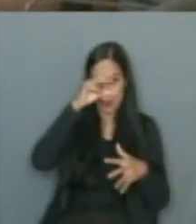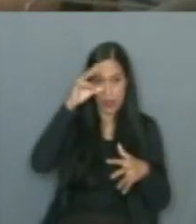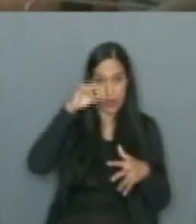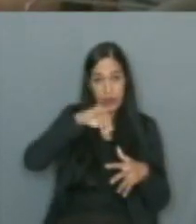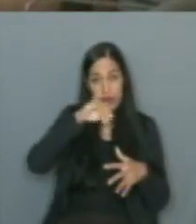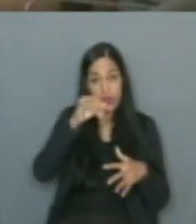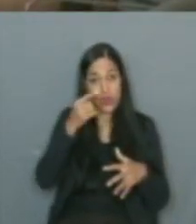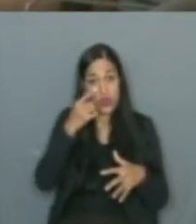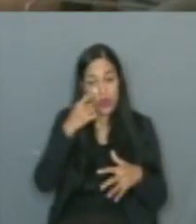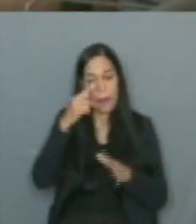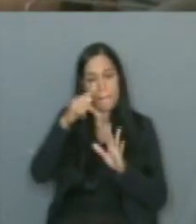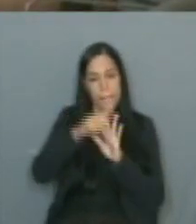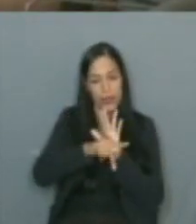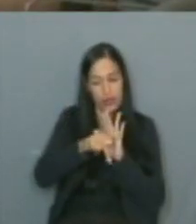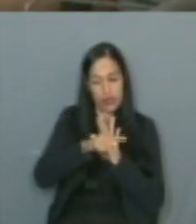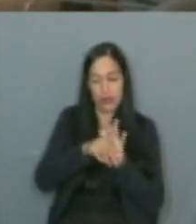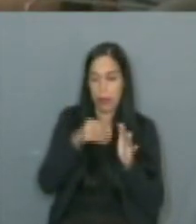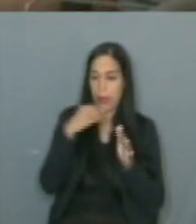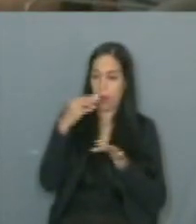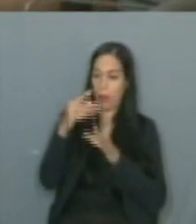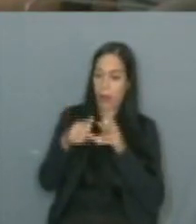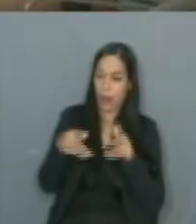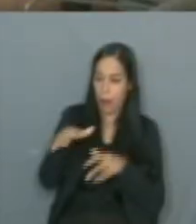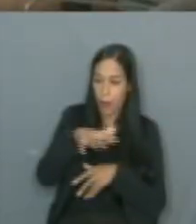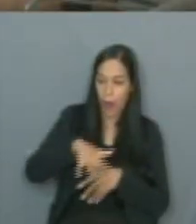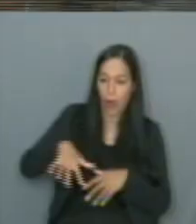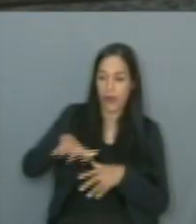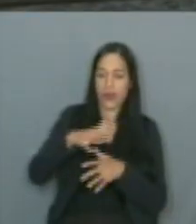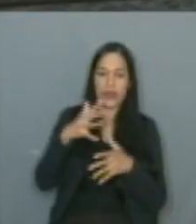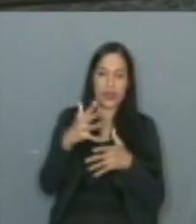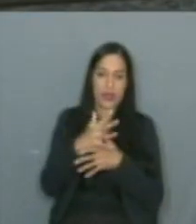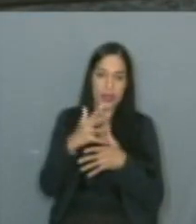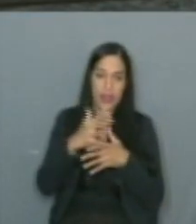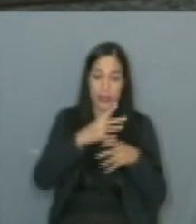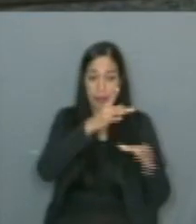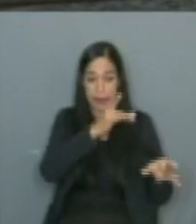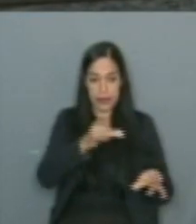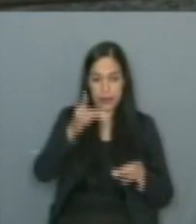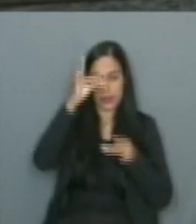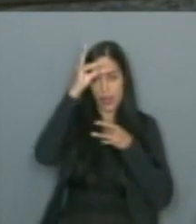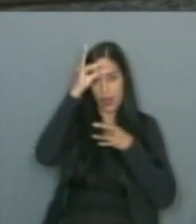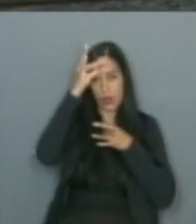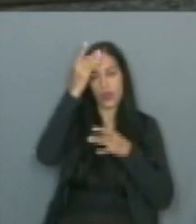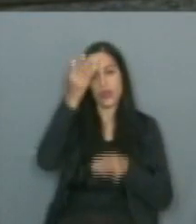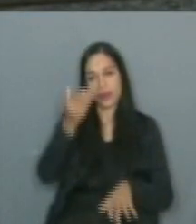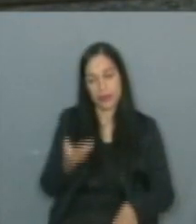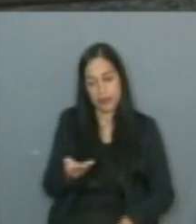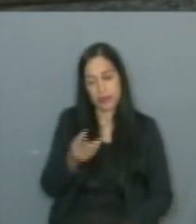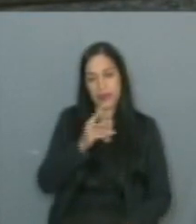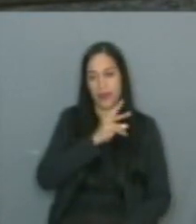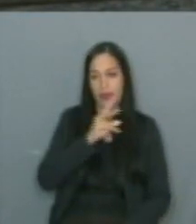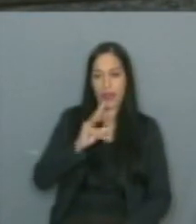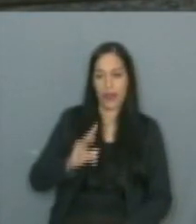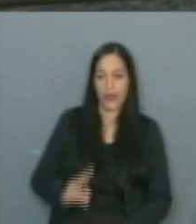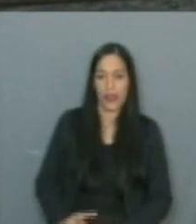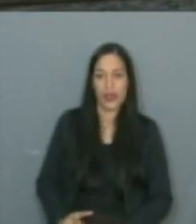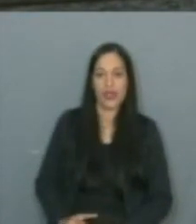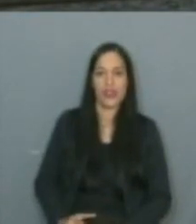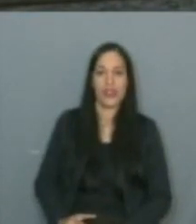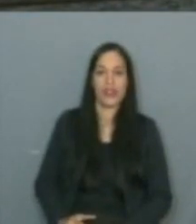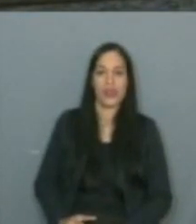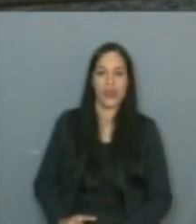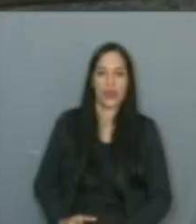fazendo um projeto muito justo para o povo dessa cidade. Acolho integralmente o seu aparte, vereador. Eu